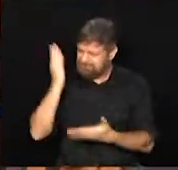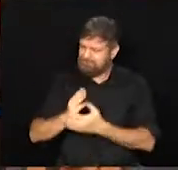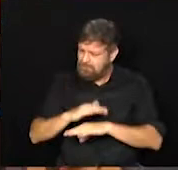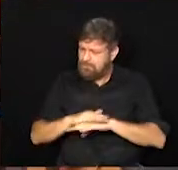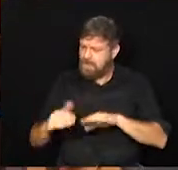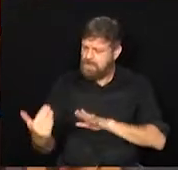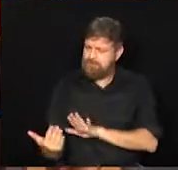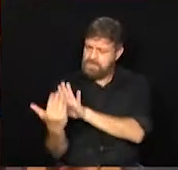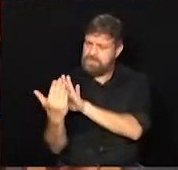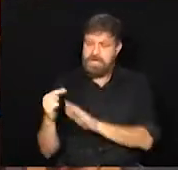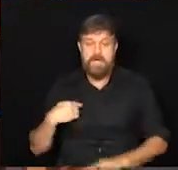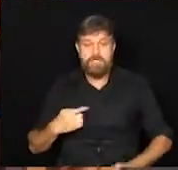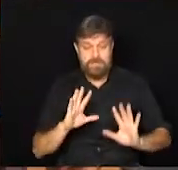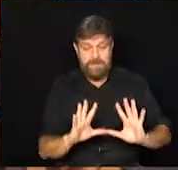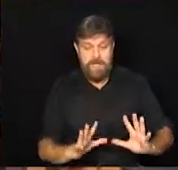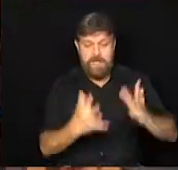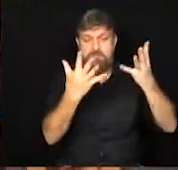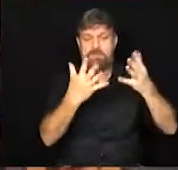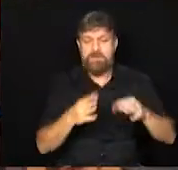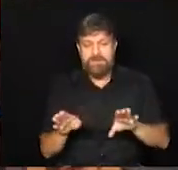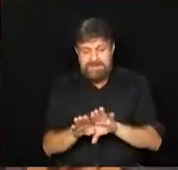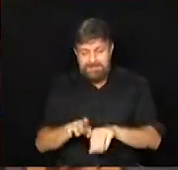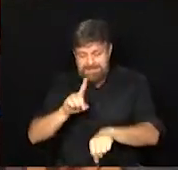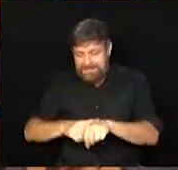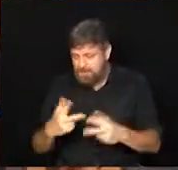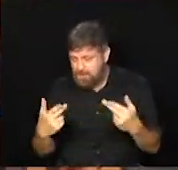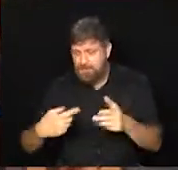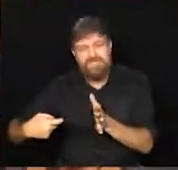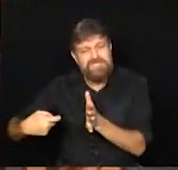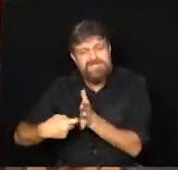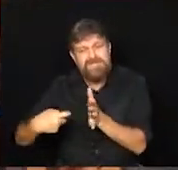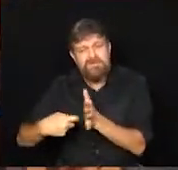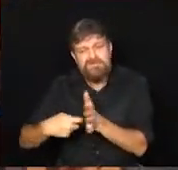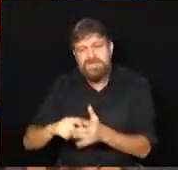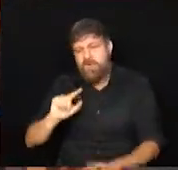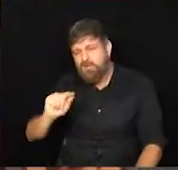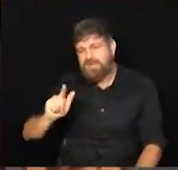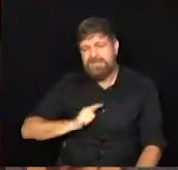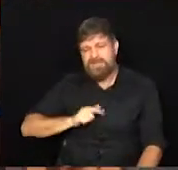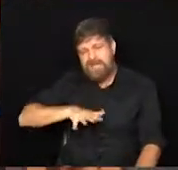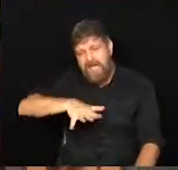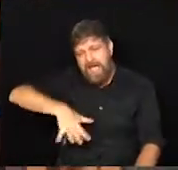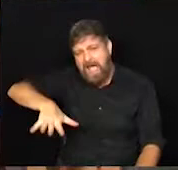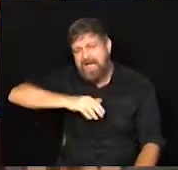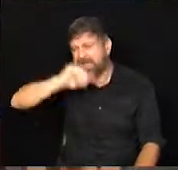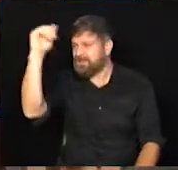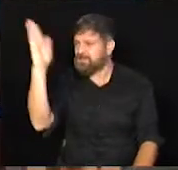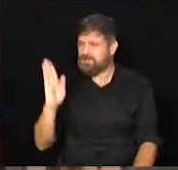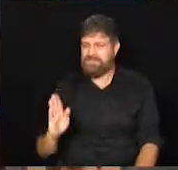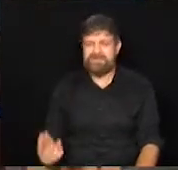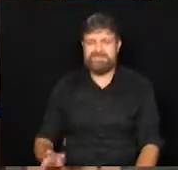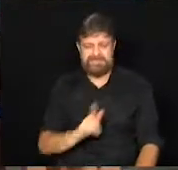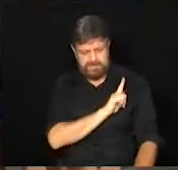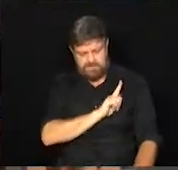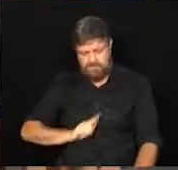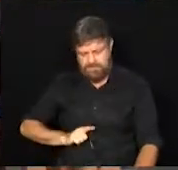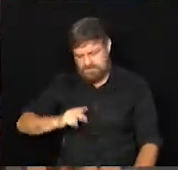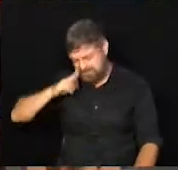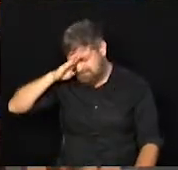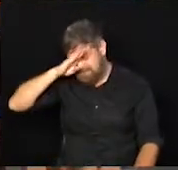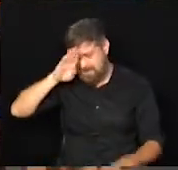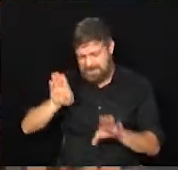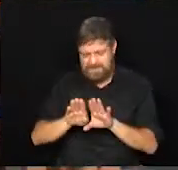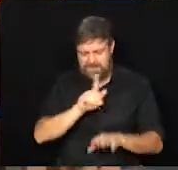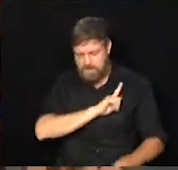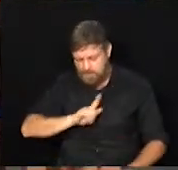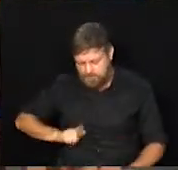tempo que a gente comemora, a gente também tem que fazer essa denúncia, que são em todas as esferas, nacional, na estadual, na esfera municipal.